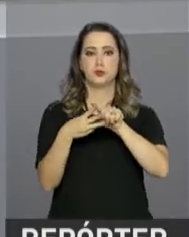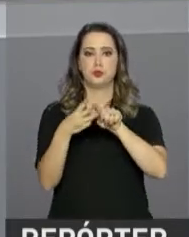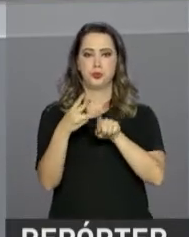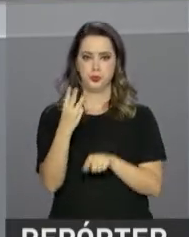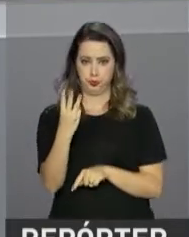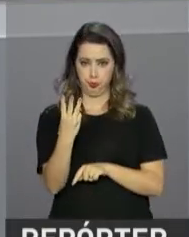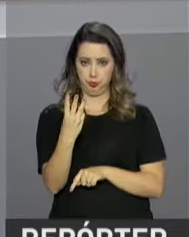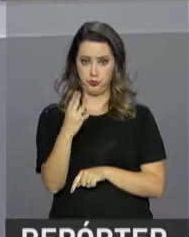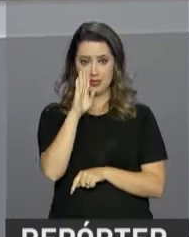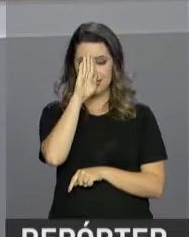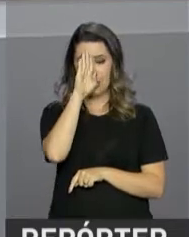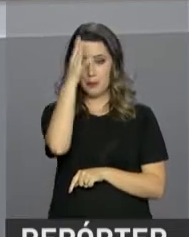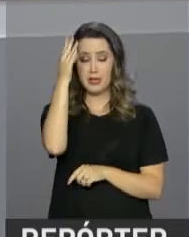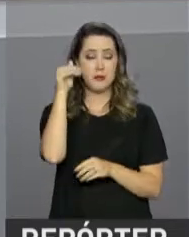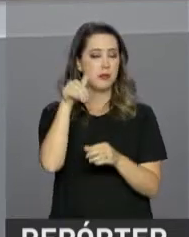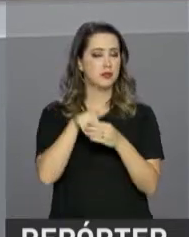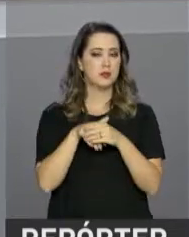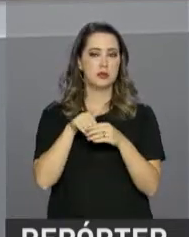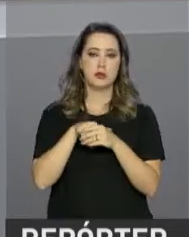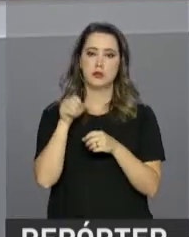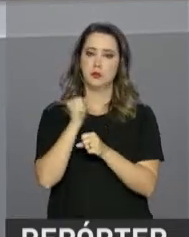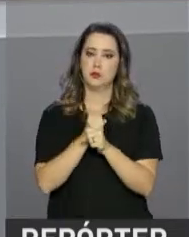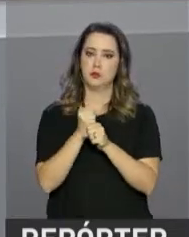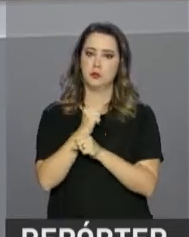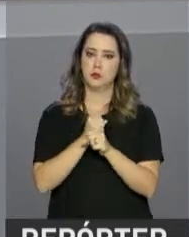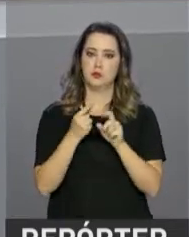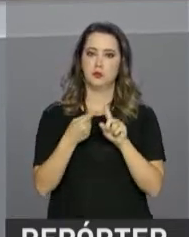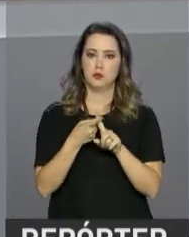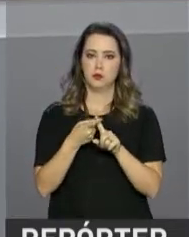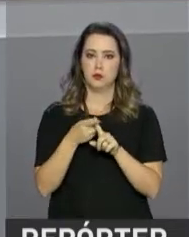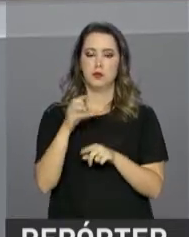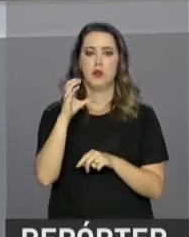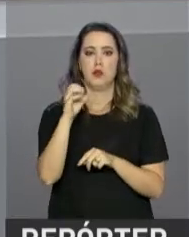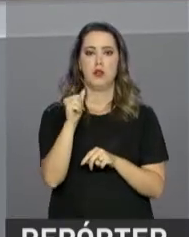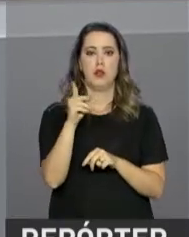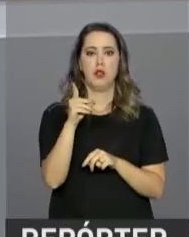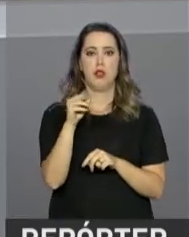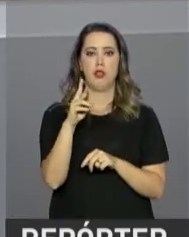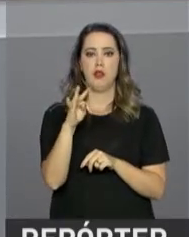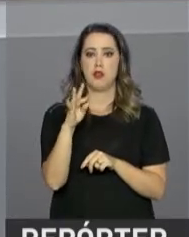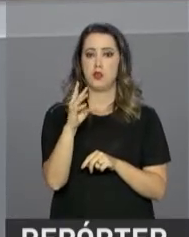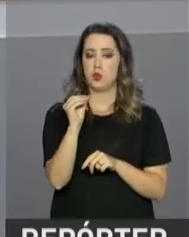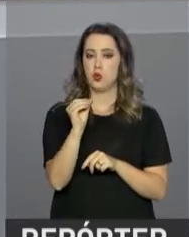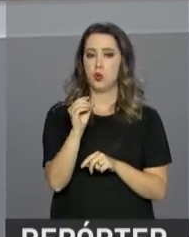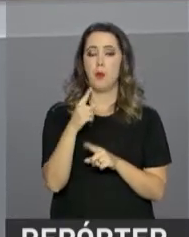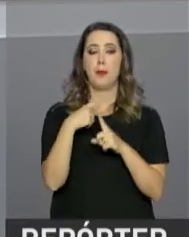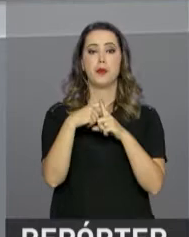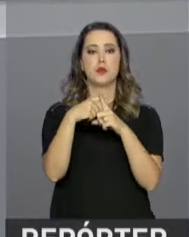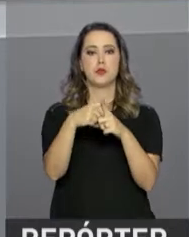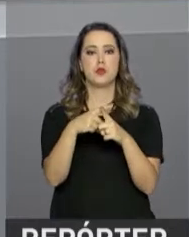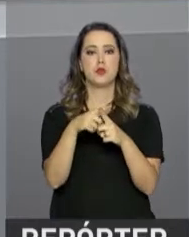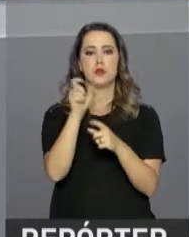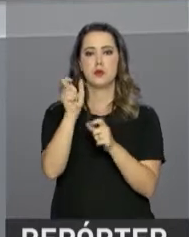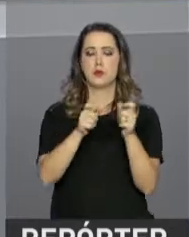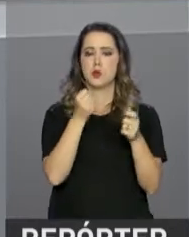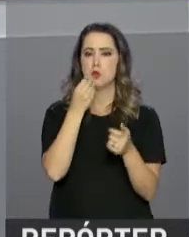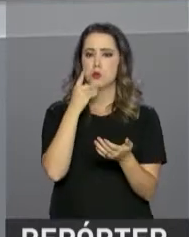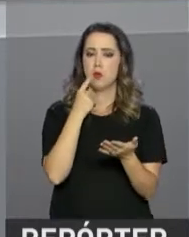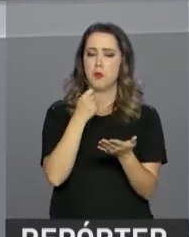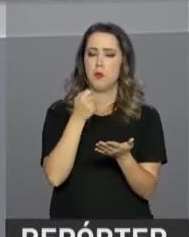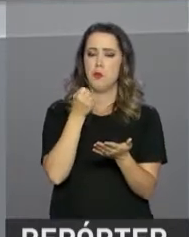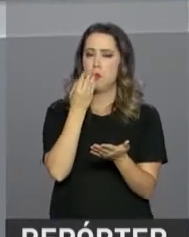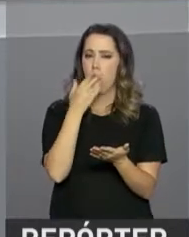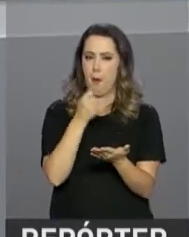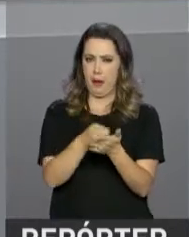para serem votados este ano além do cadastro positivo que vai permitir a bons pagadores usar seus